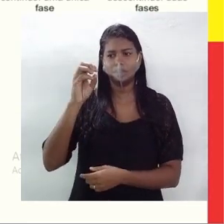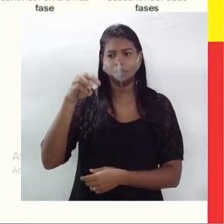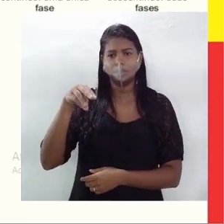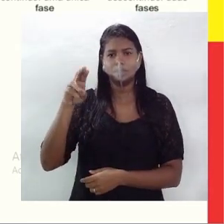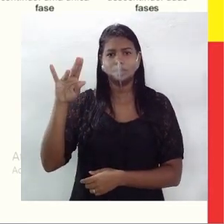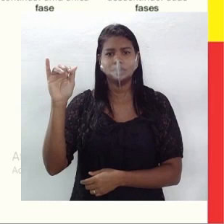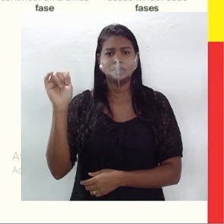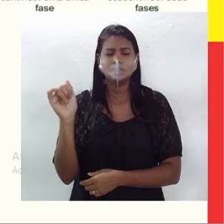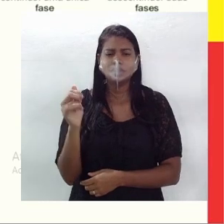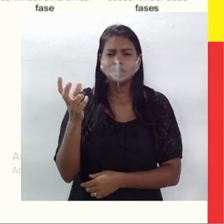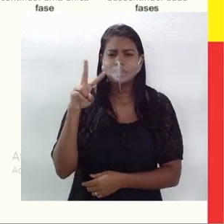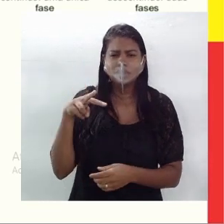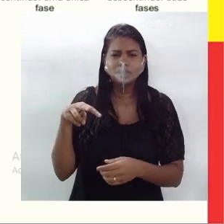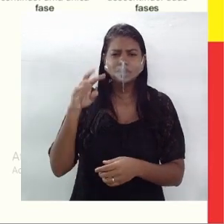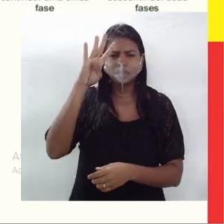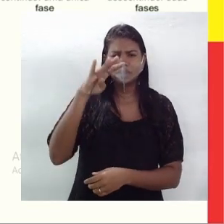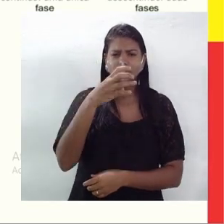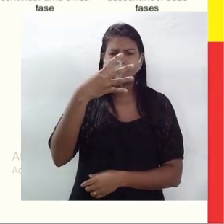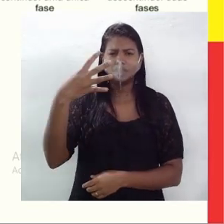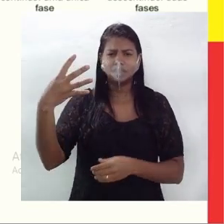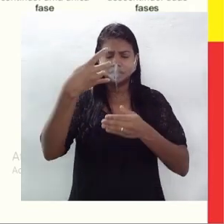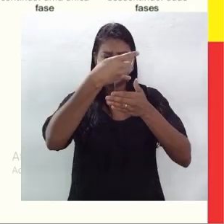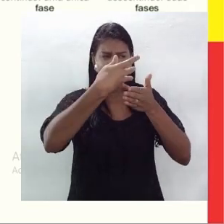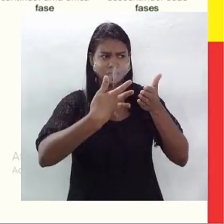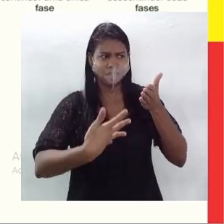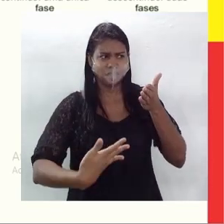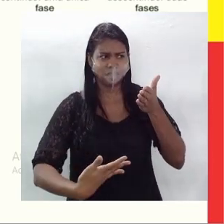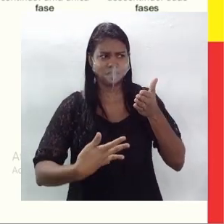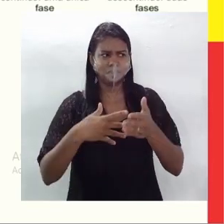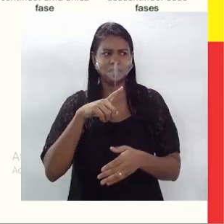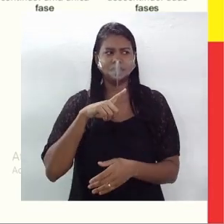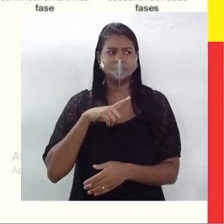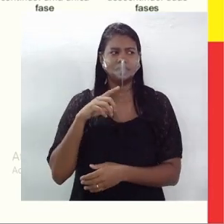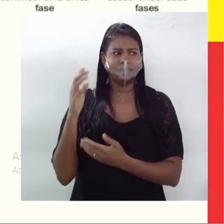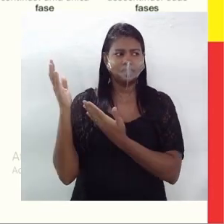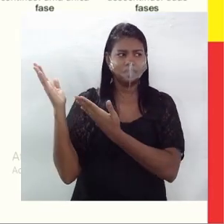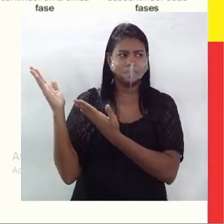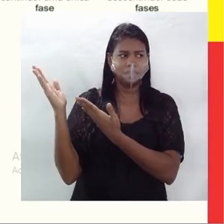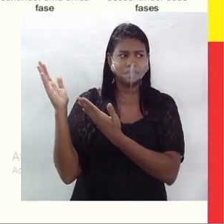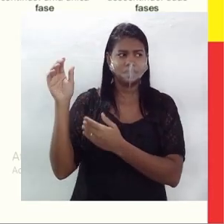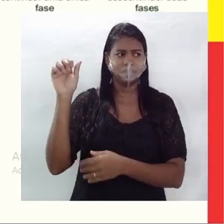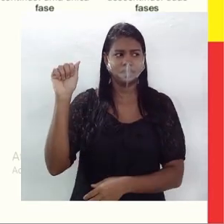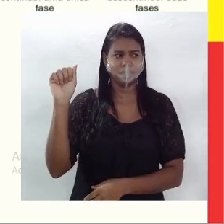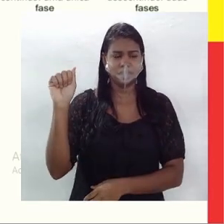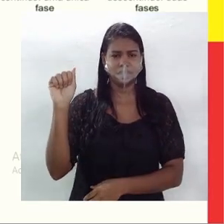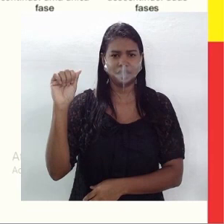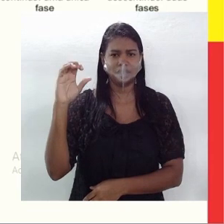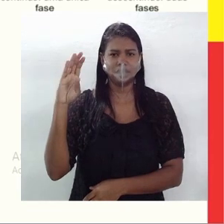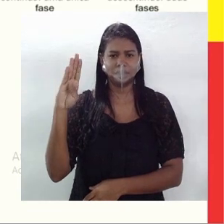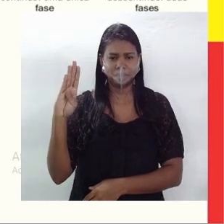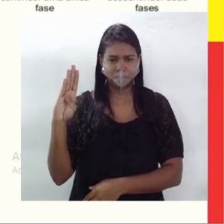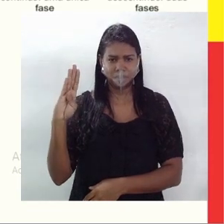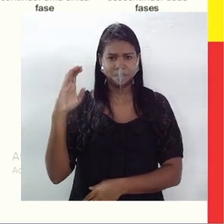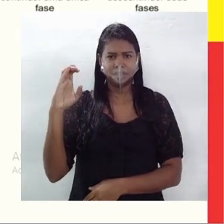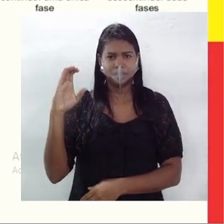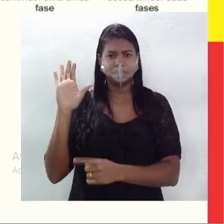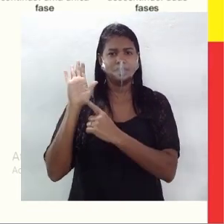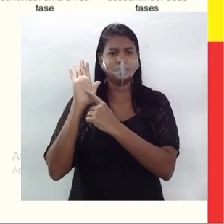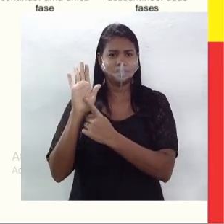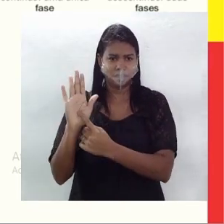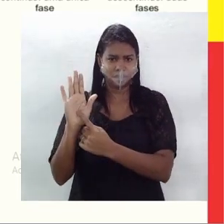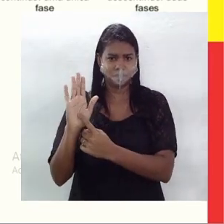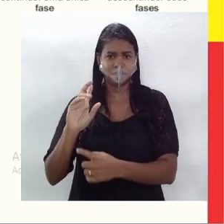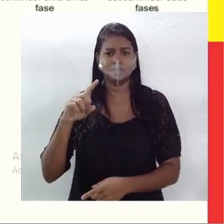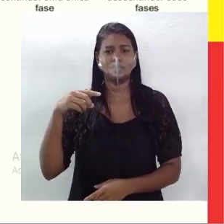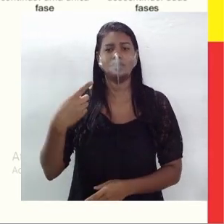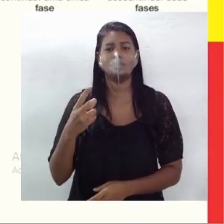a gente vai ver a tabela, a gente tem a amostra A amostra B, a amostra C.